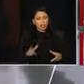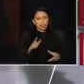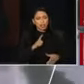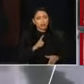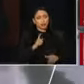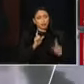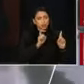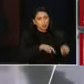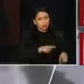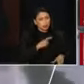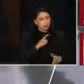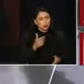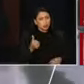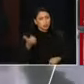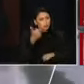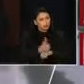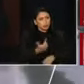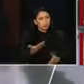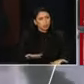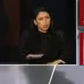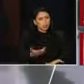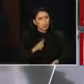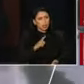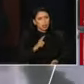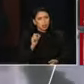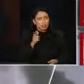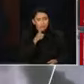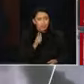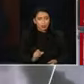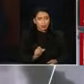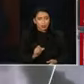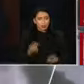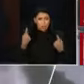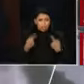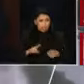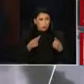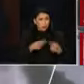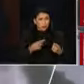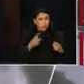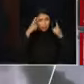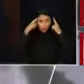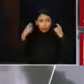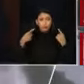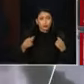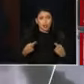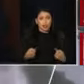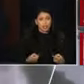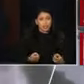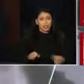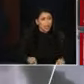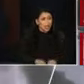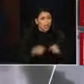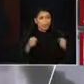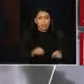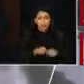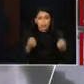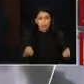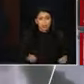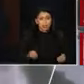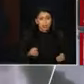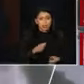daquele legitimamente eleito, e provocando com violência a destruição do Estado Democrático de Direito.